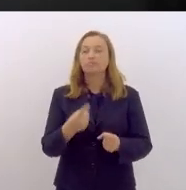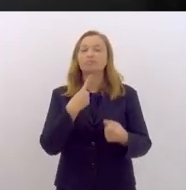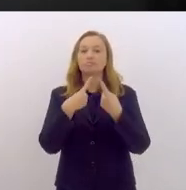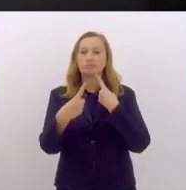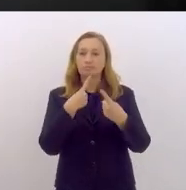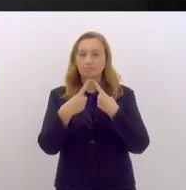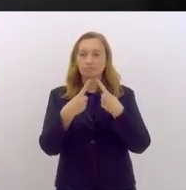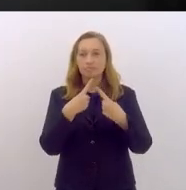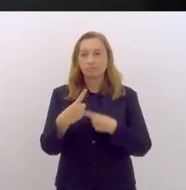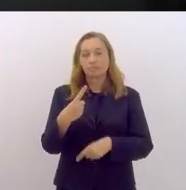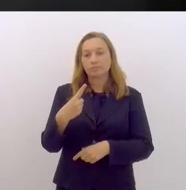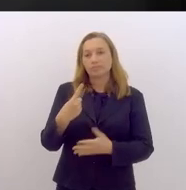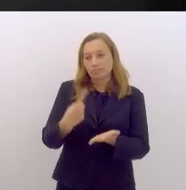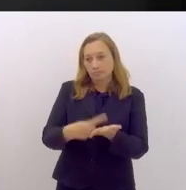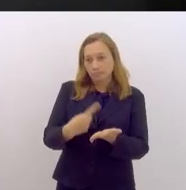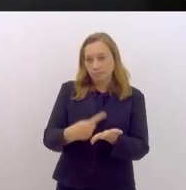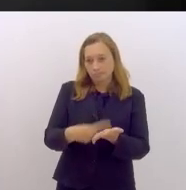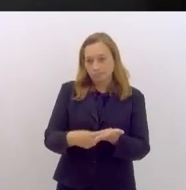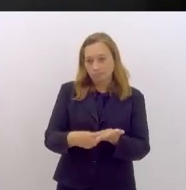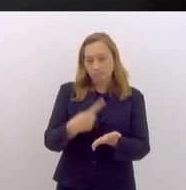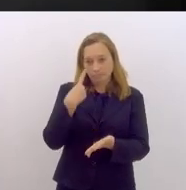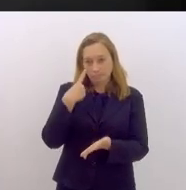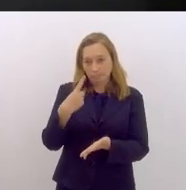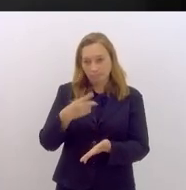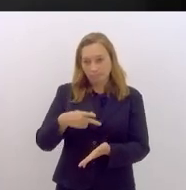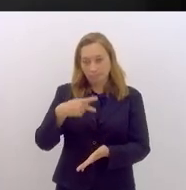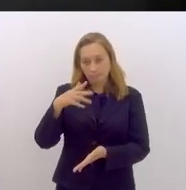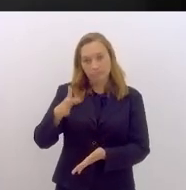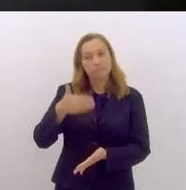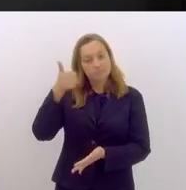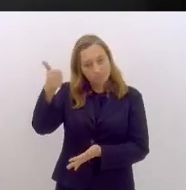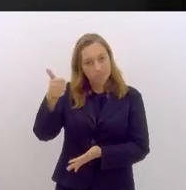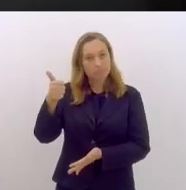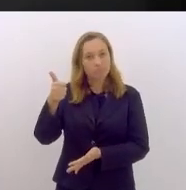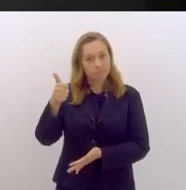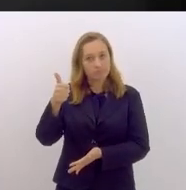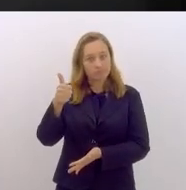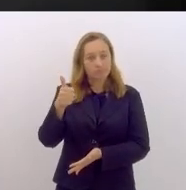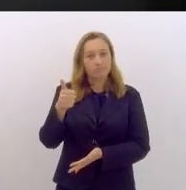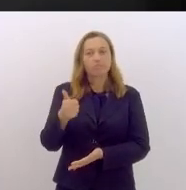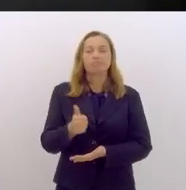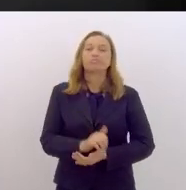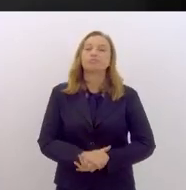debater e tentar um acordo de um TAC, para que a gente possa